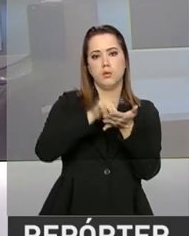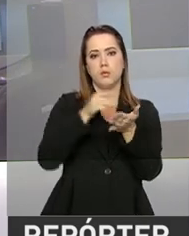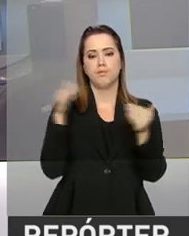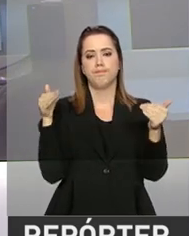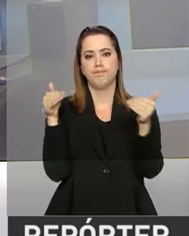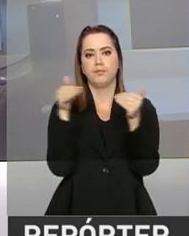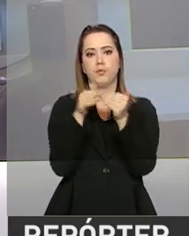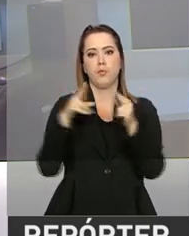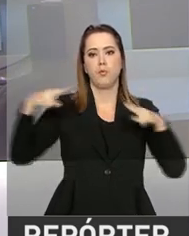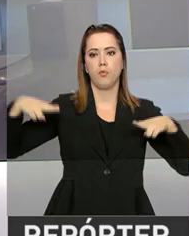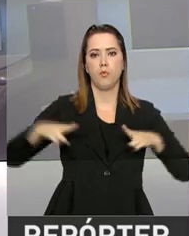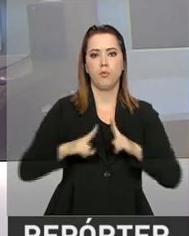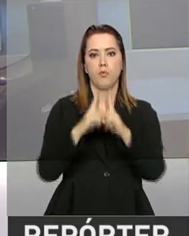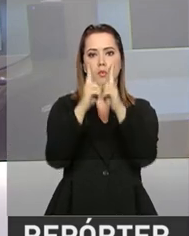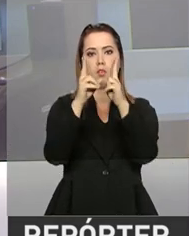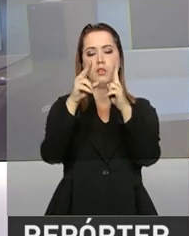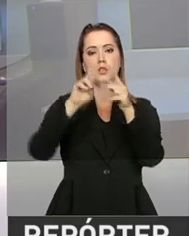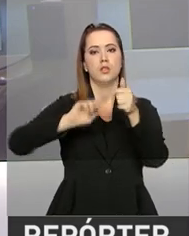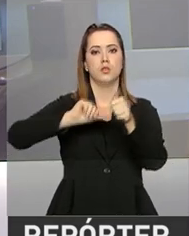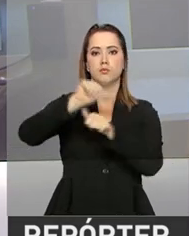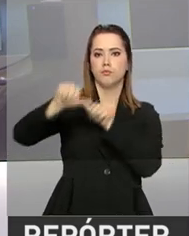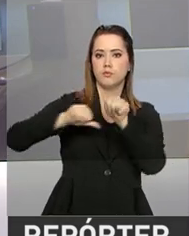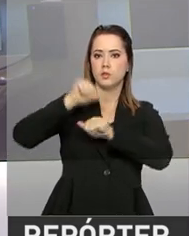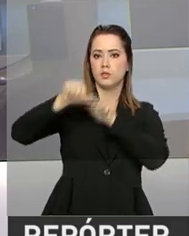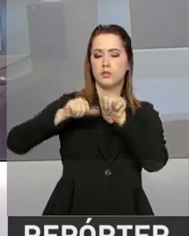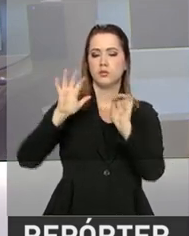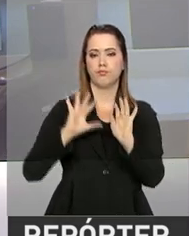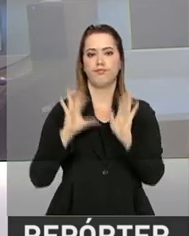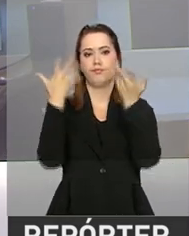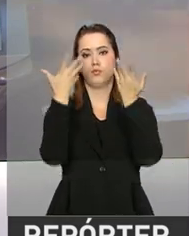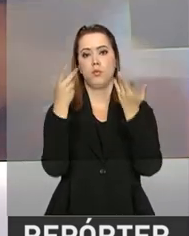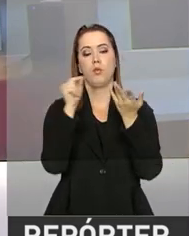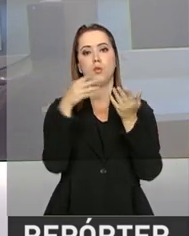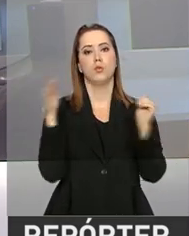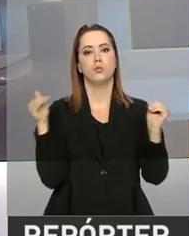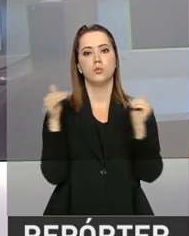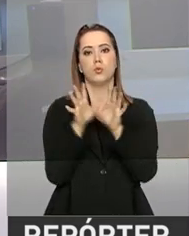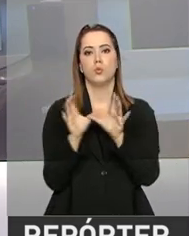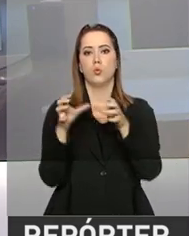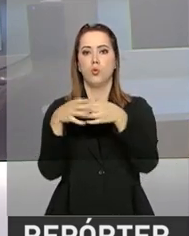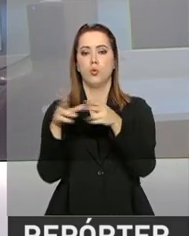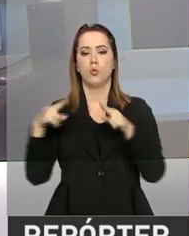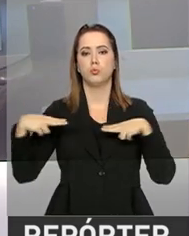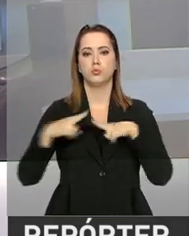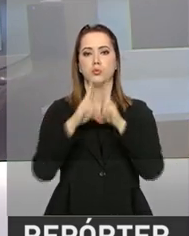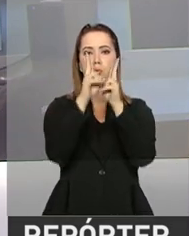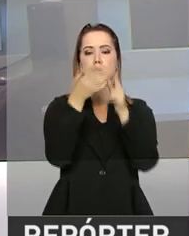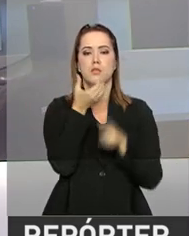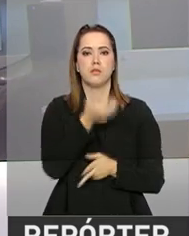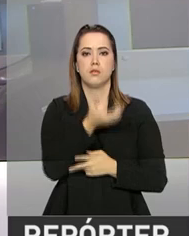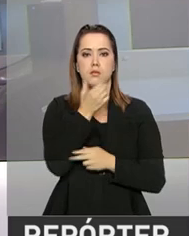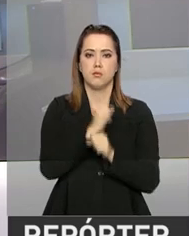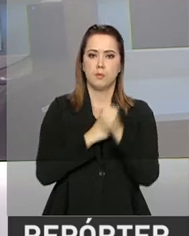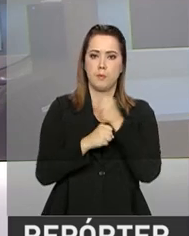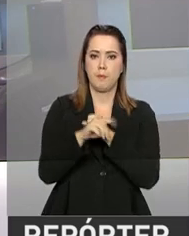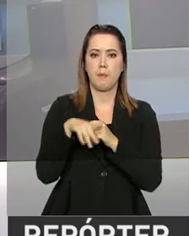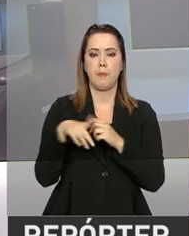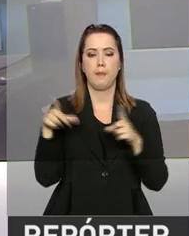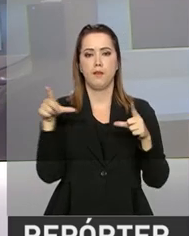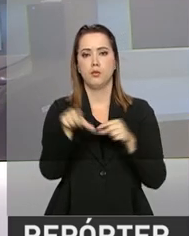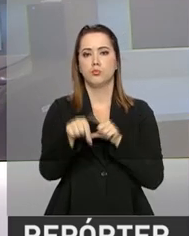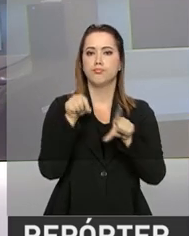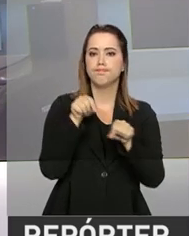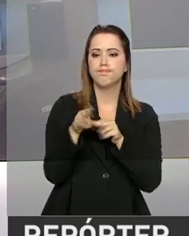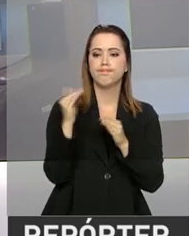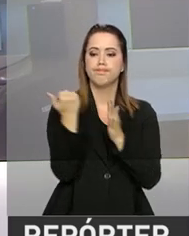o Acordo de Paris sobre mudanças climáticas. Esse acordo é resultado da Cúpula de Paris, que em dezembro do ano passado definiu metas para a